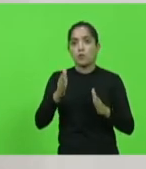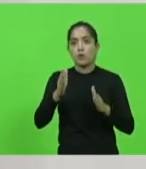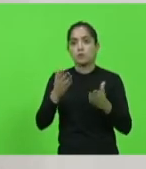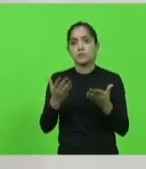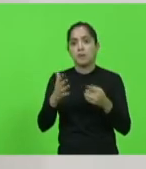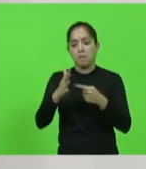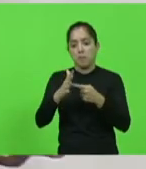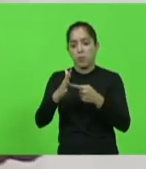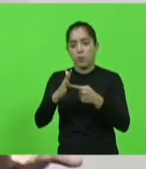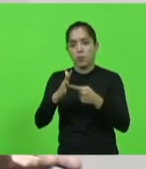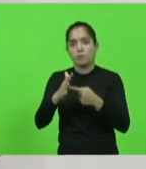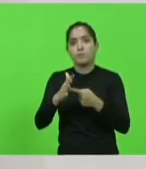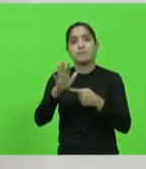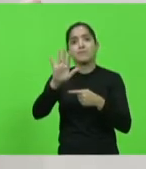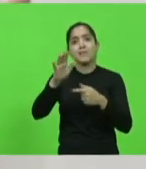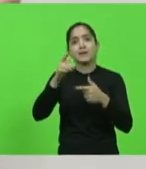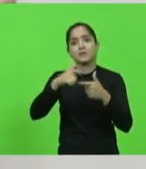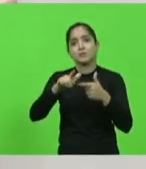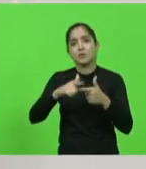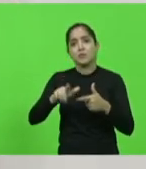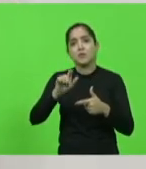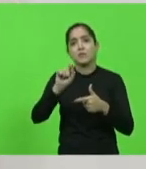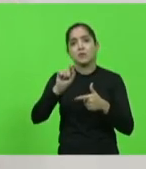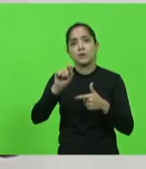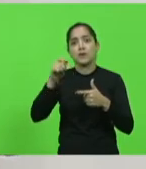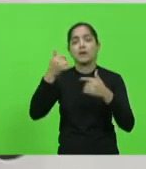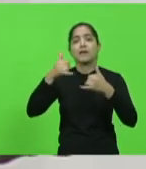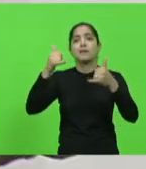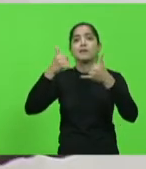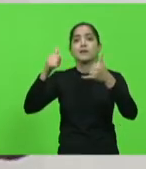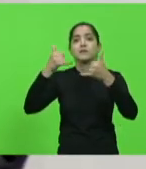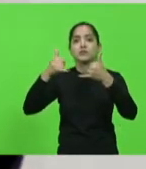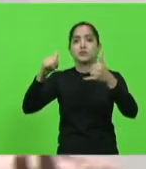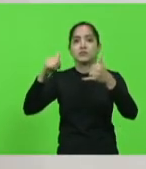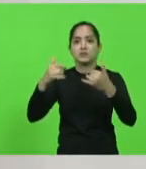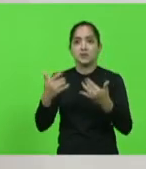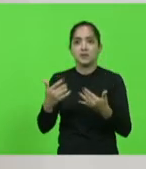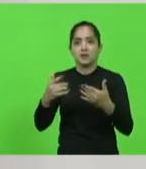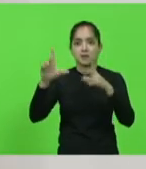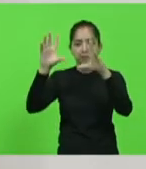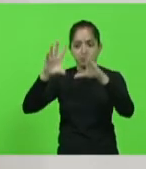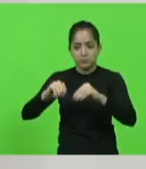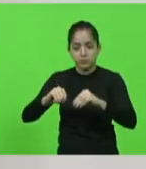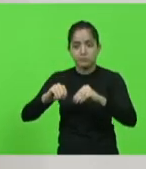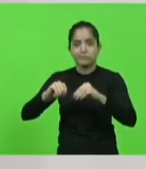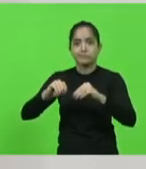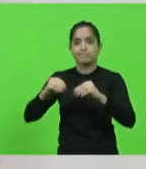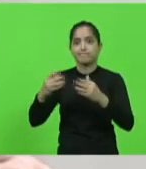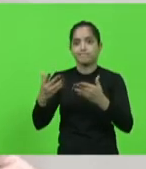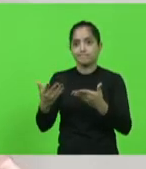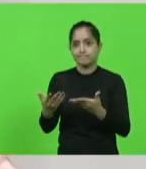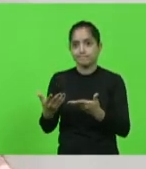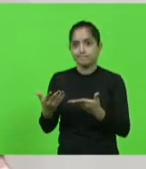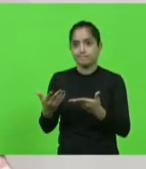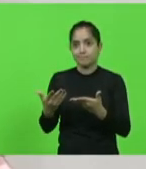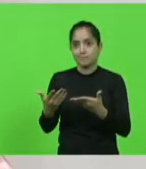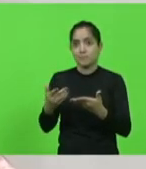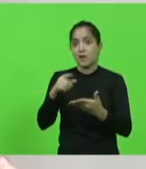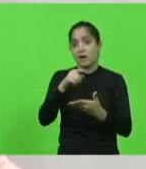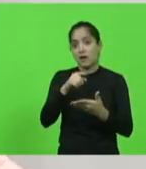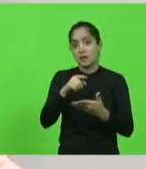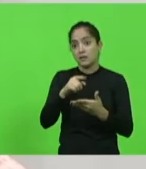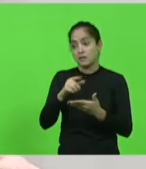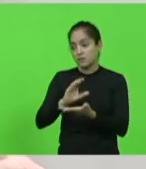é energia, porque os picos de energia derrubam o sistema. Aí o agricultor